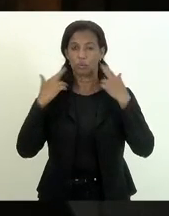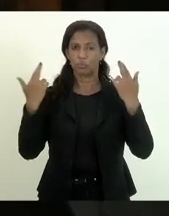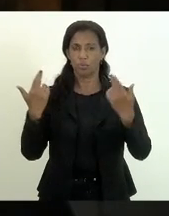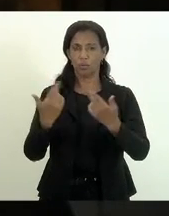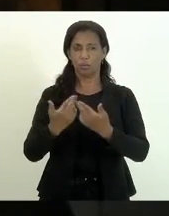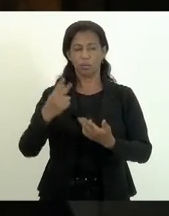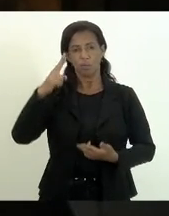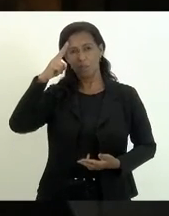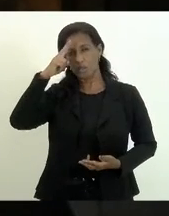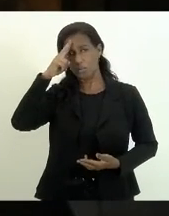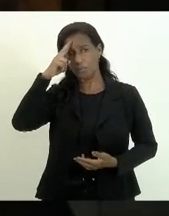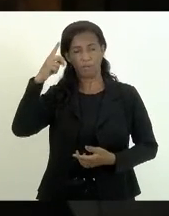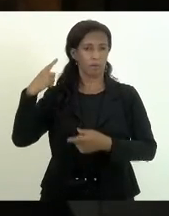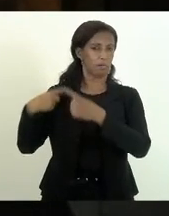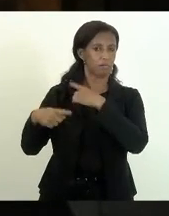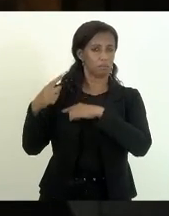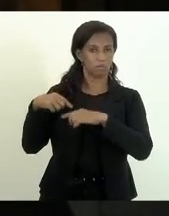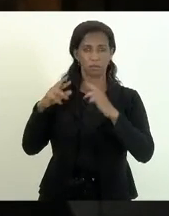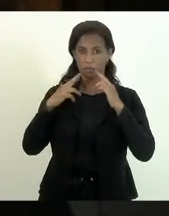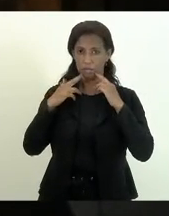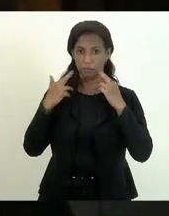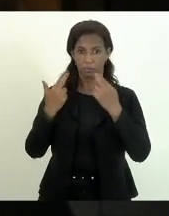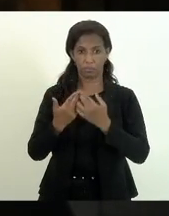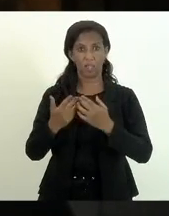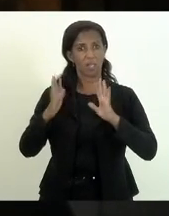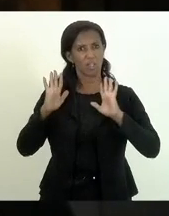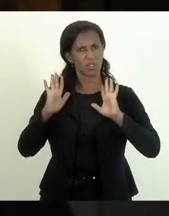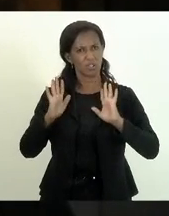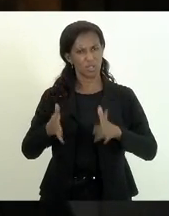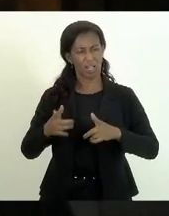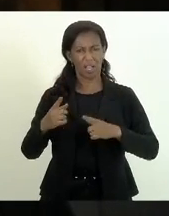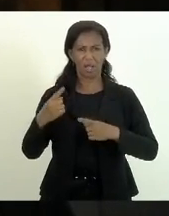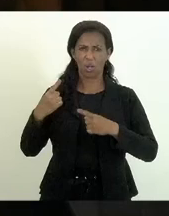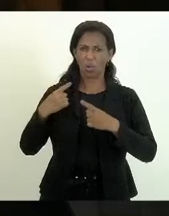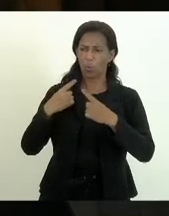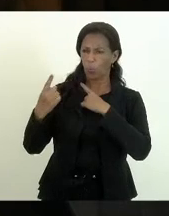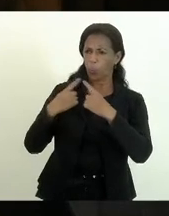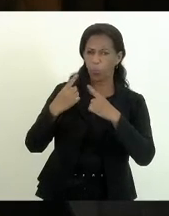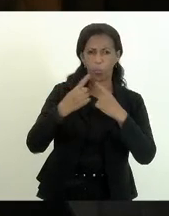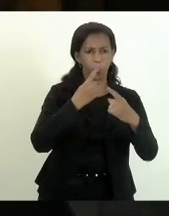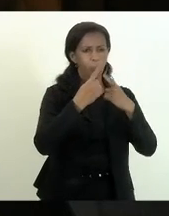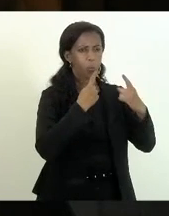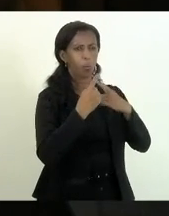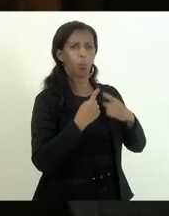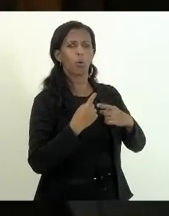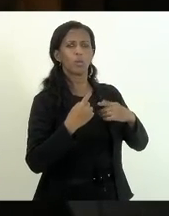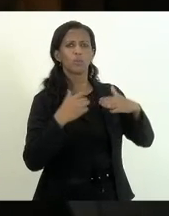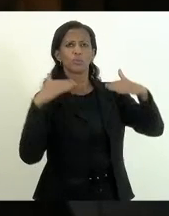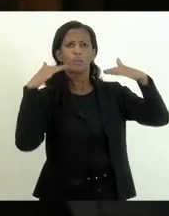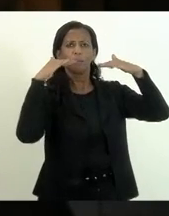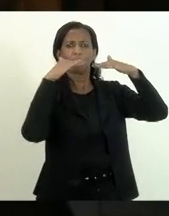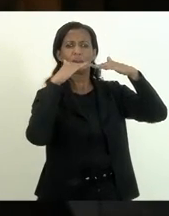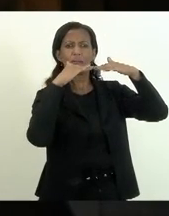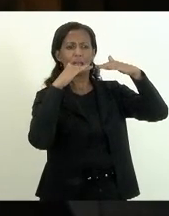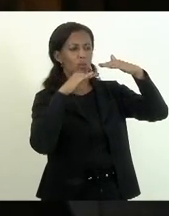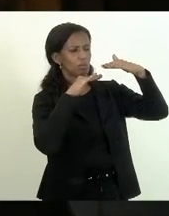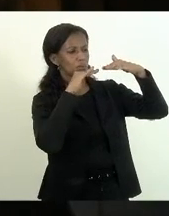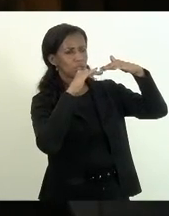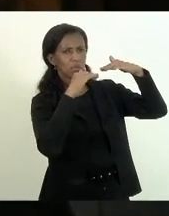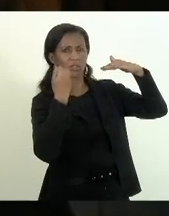segunda-feira passada travamos uma grande discussão sobre o conceito de teto de gasto